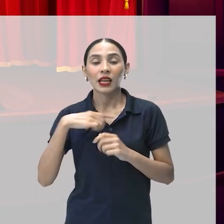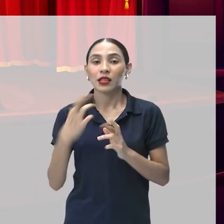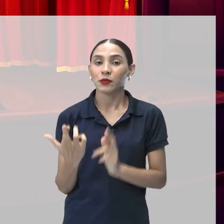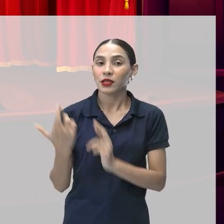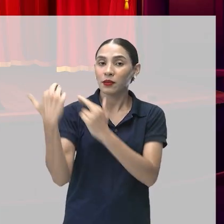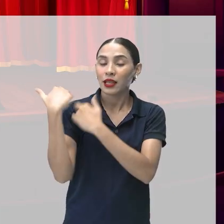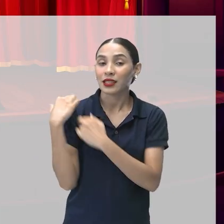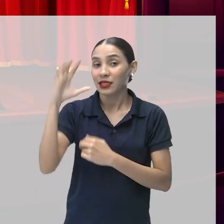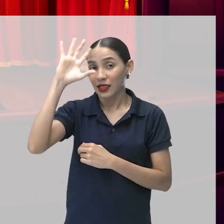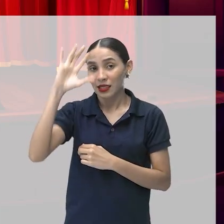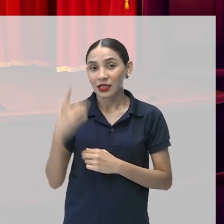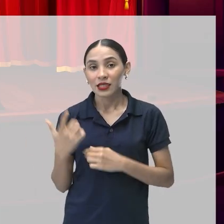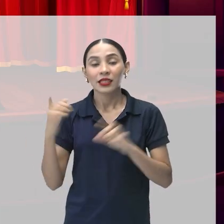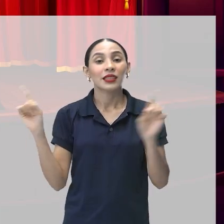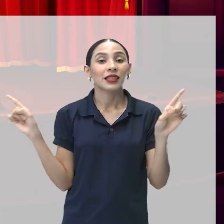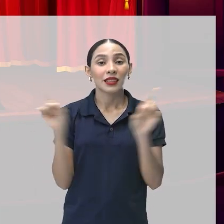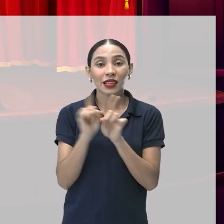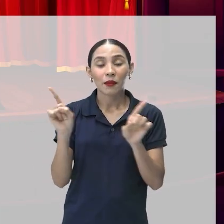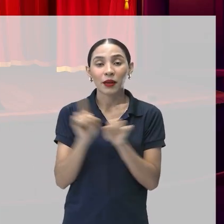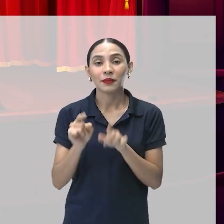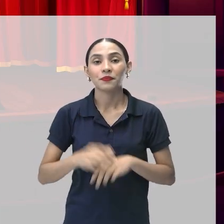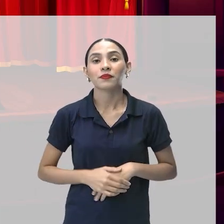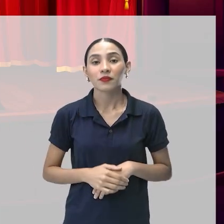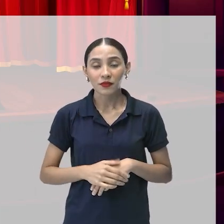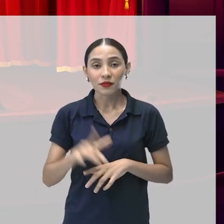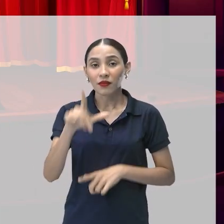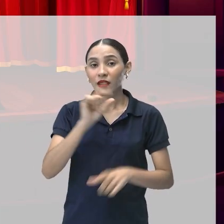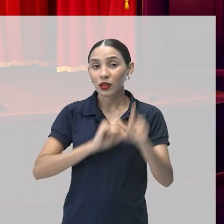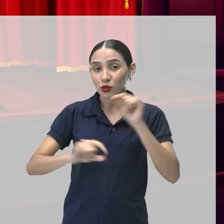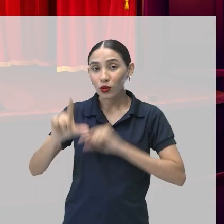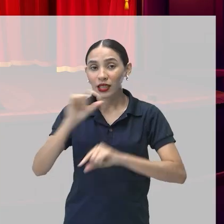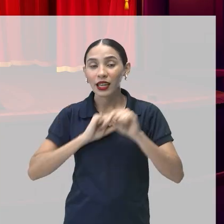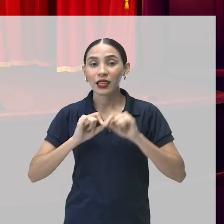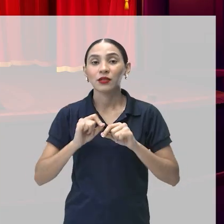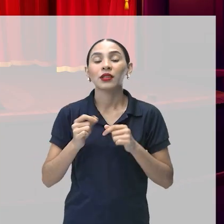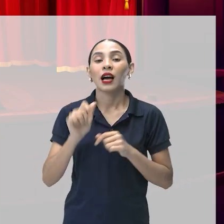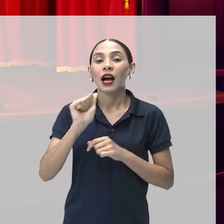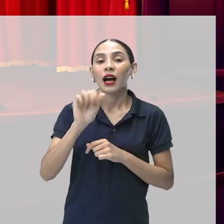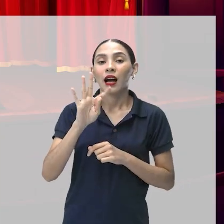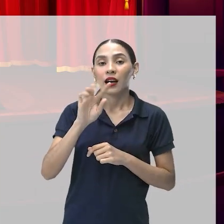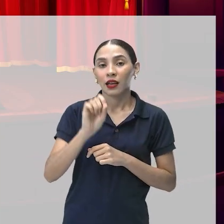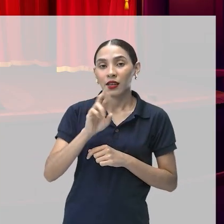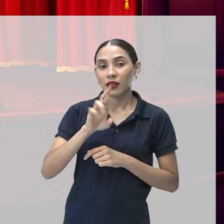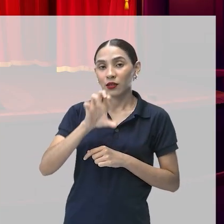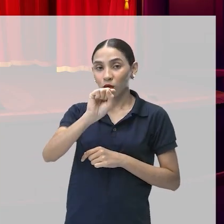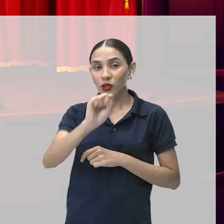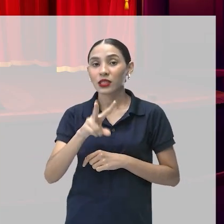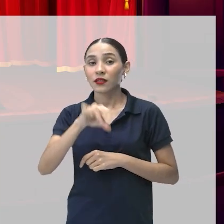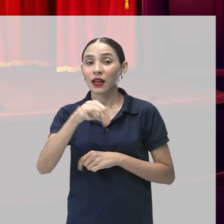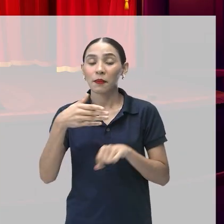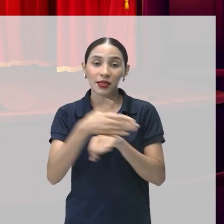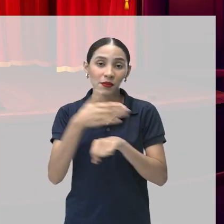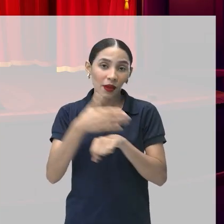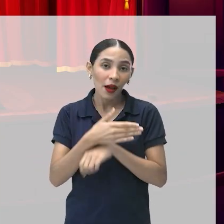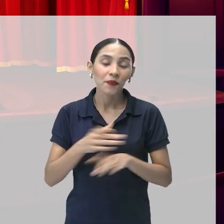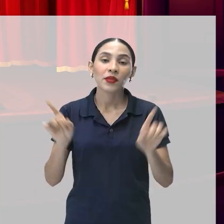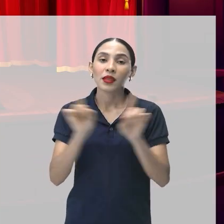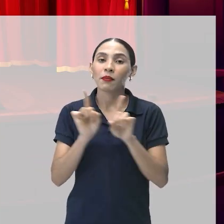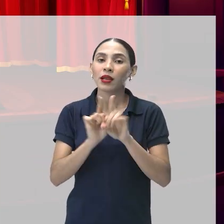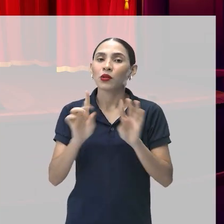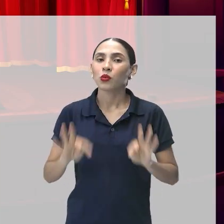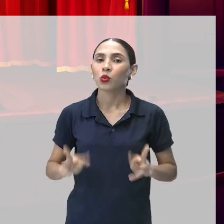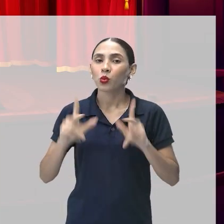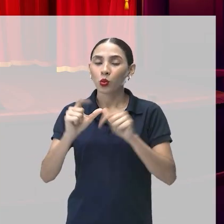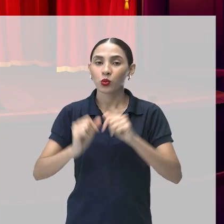função de decidir e também de escolher os atores que vão participar, assim como todos